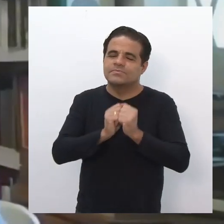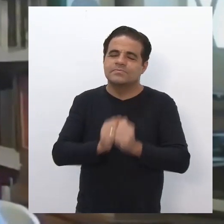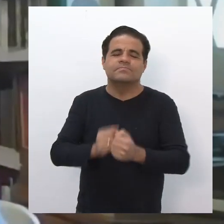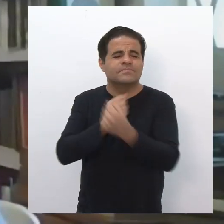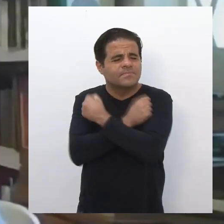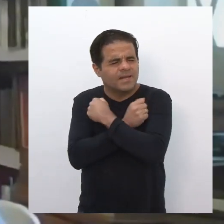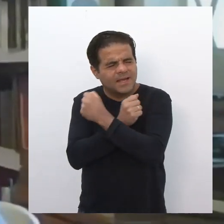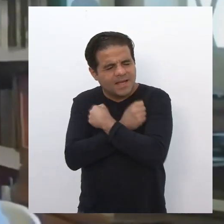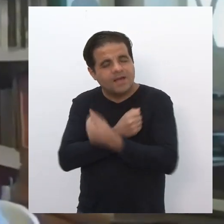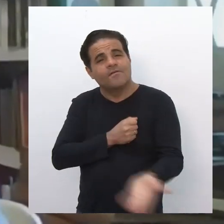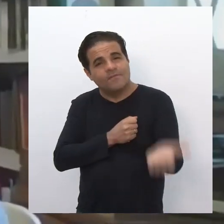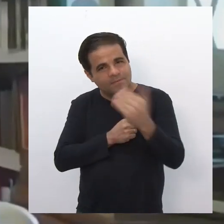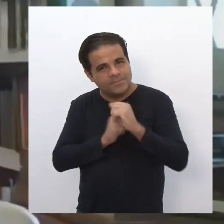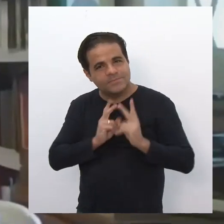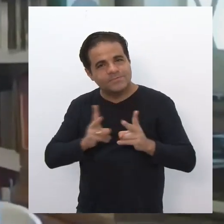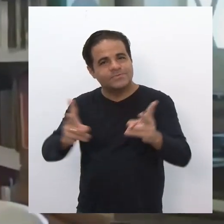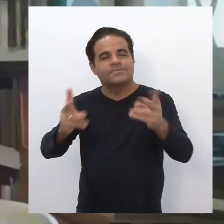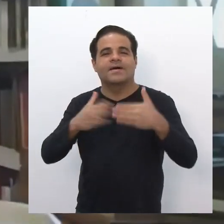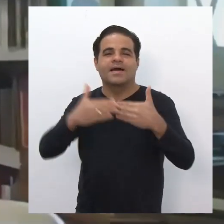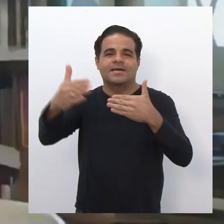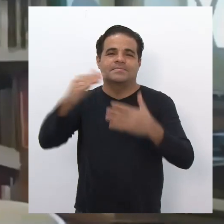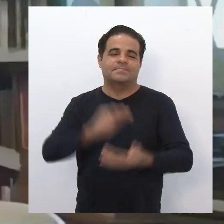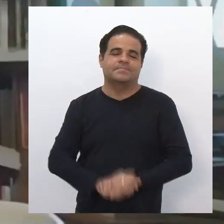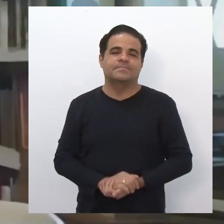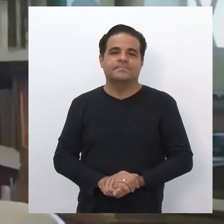grande abraço e vamos em frente.